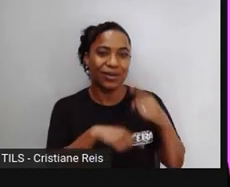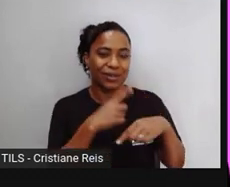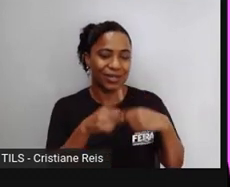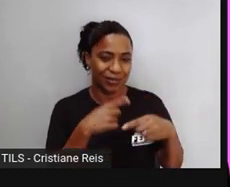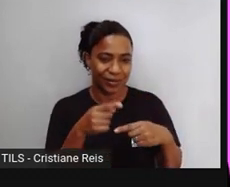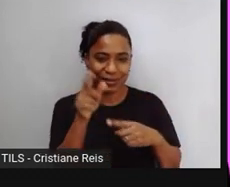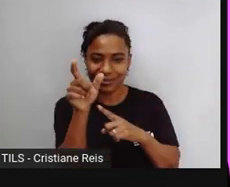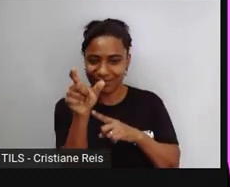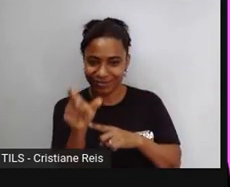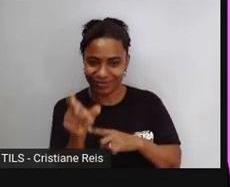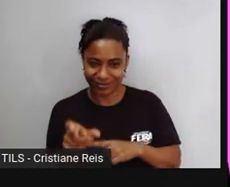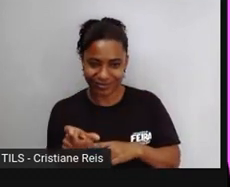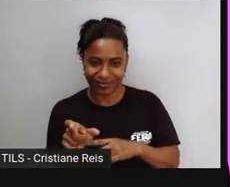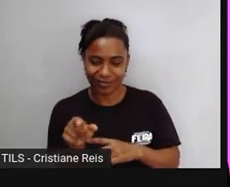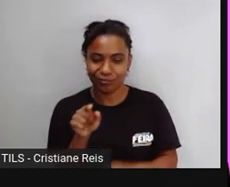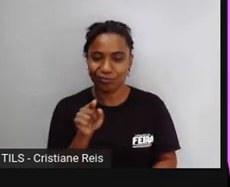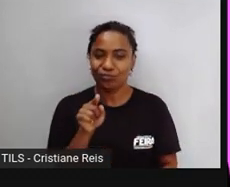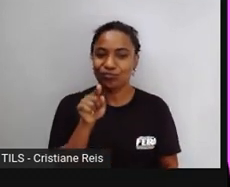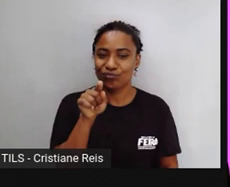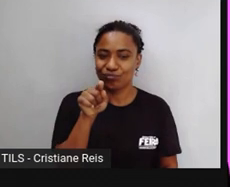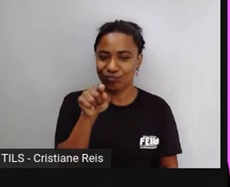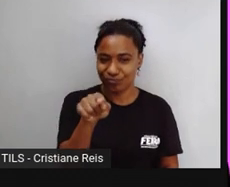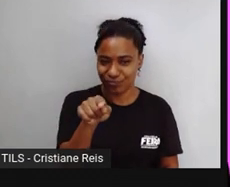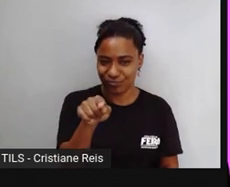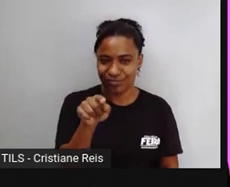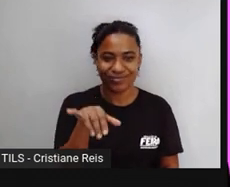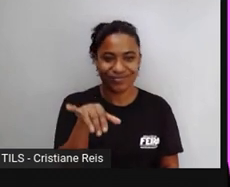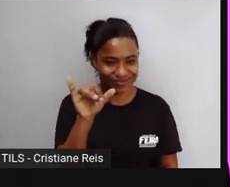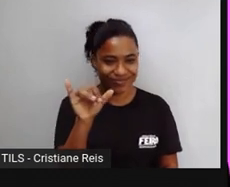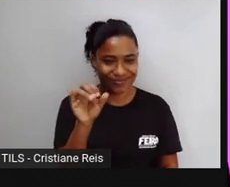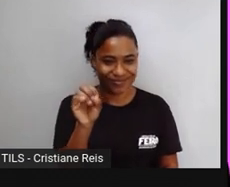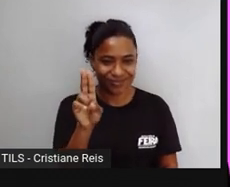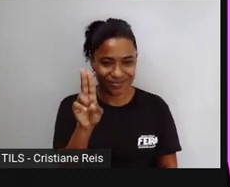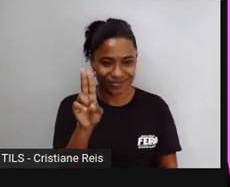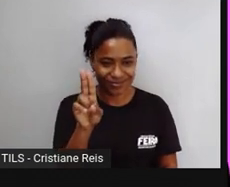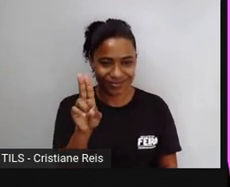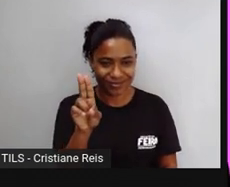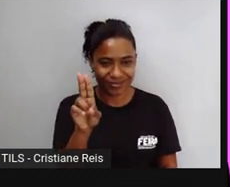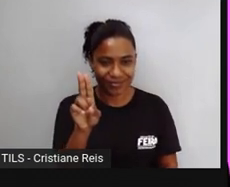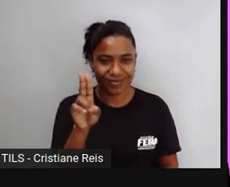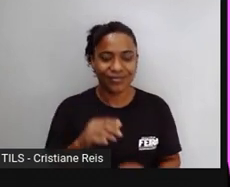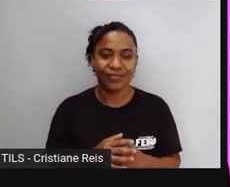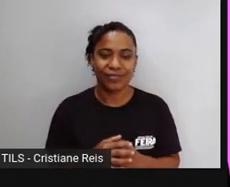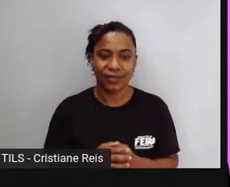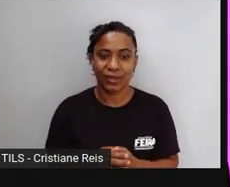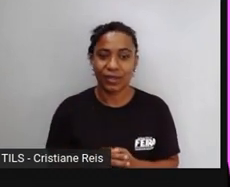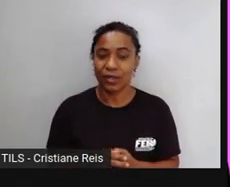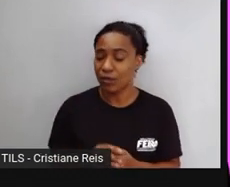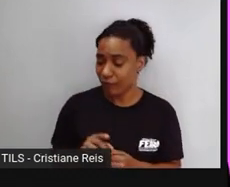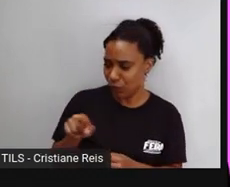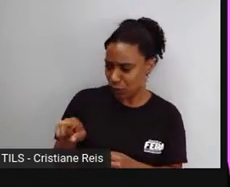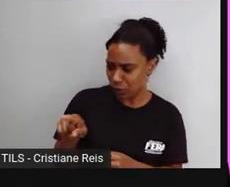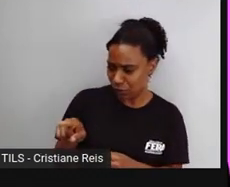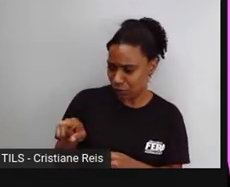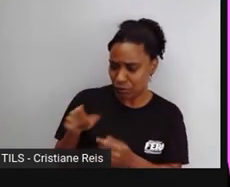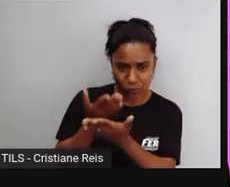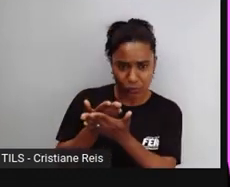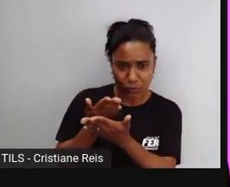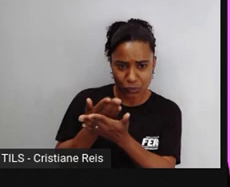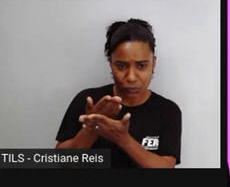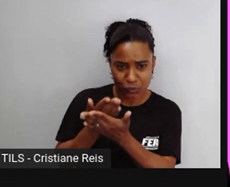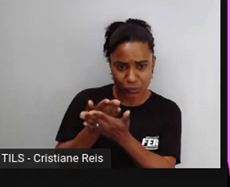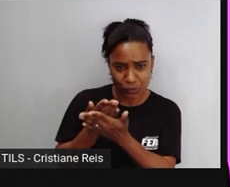oração, que neste caso aqui é o pronome you. Are you a student? Você é um estudante? Então